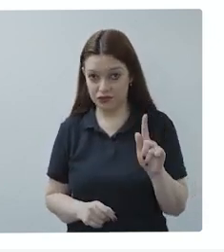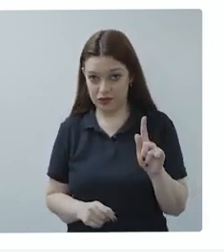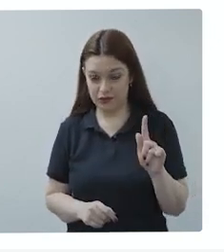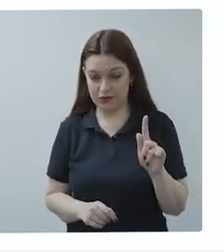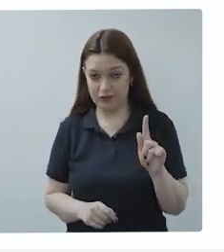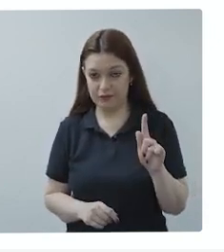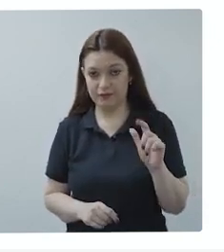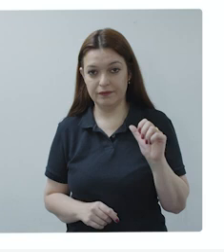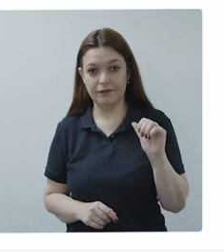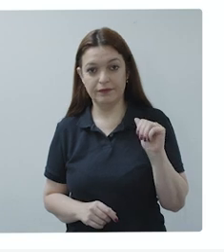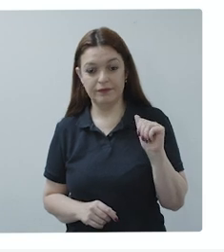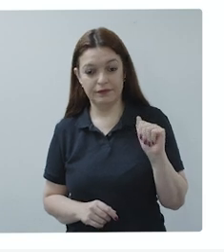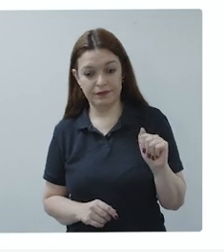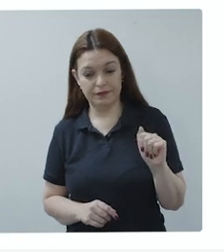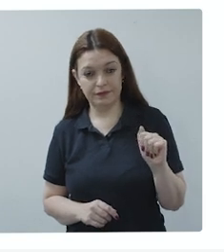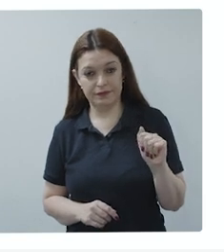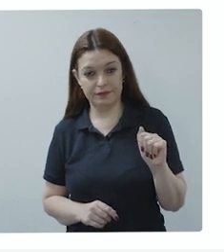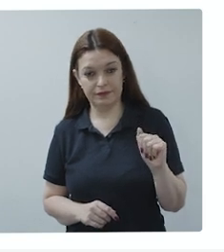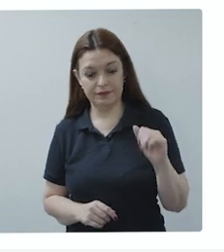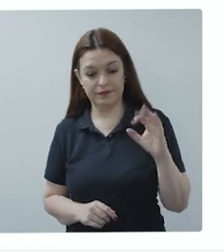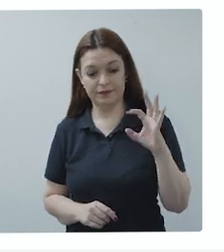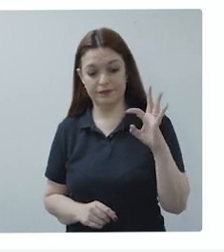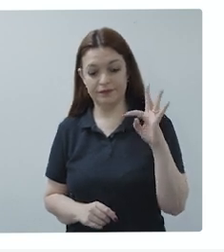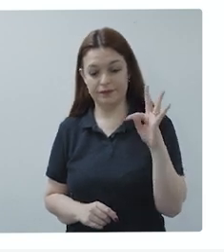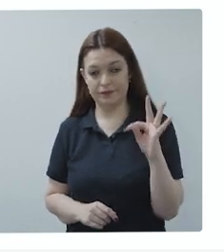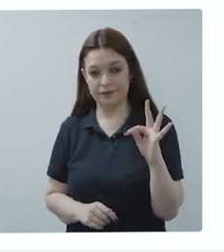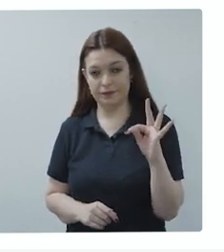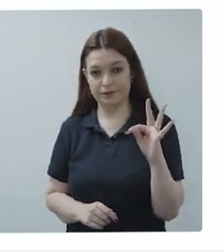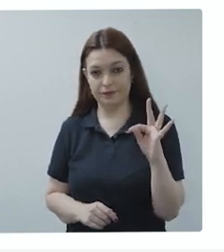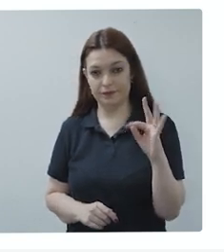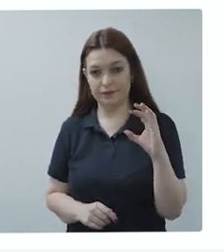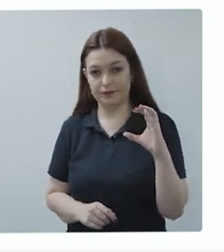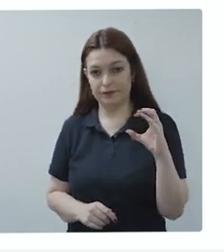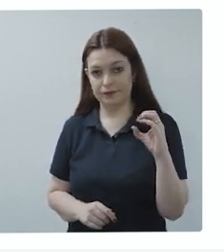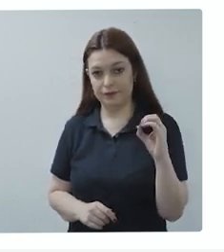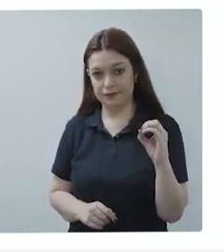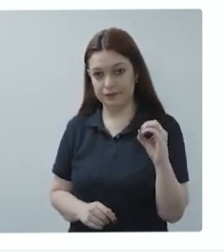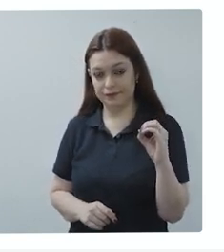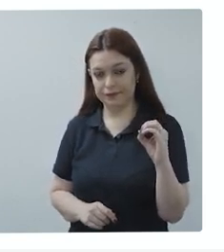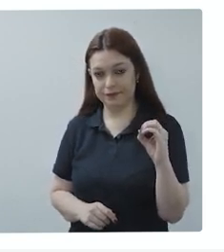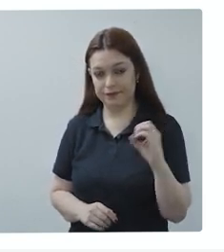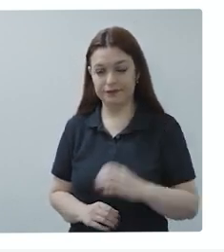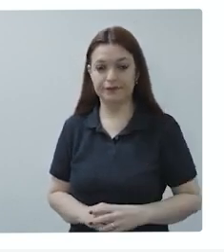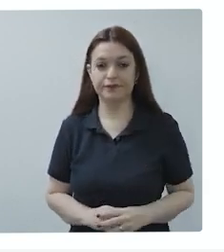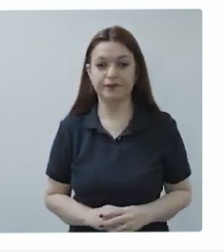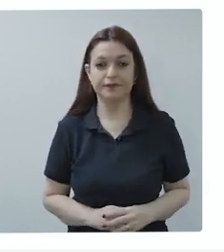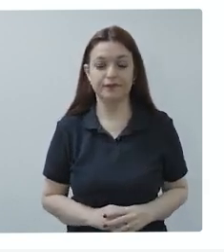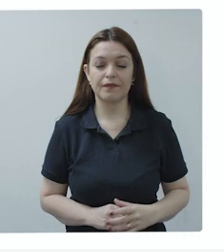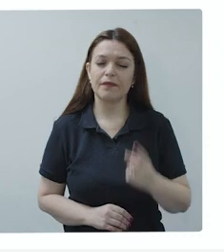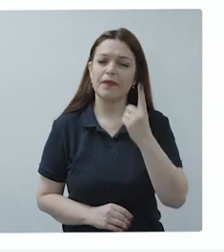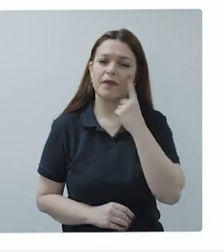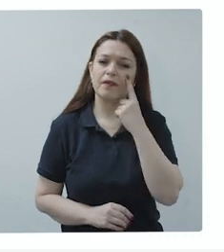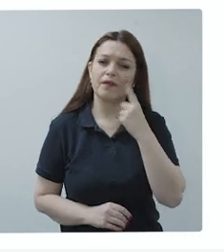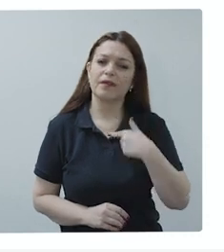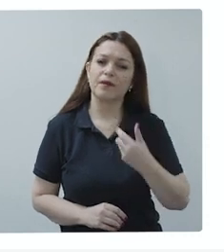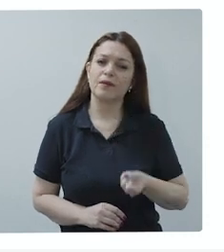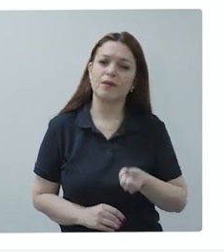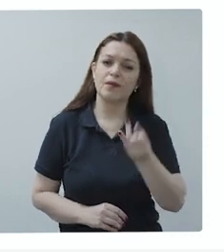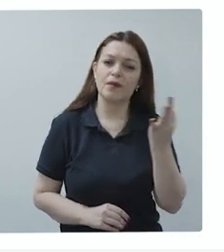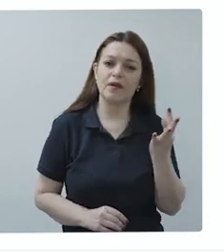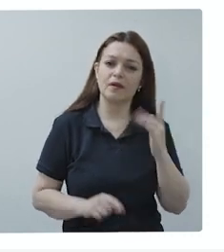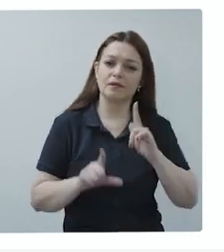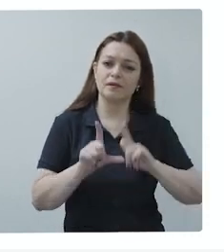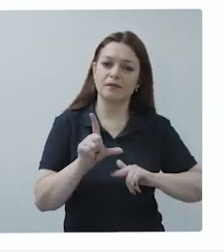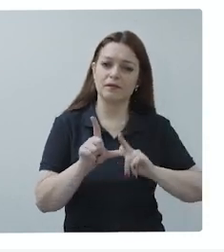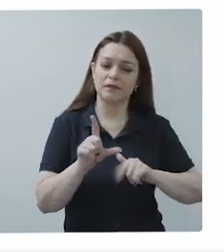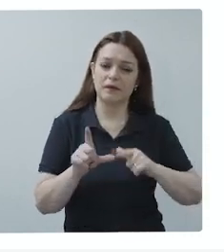A, letra T e letra O. Vamos contar quantas letras tem a palavra